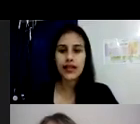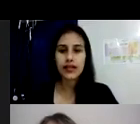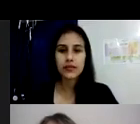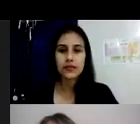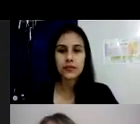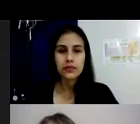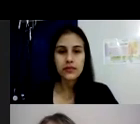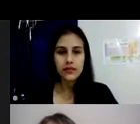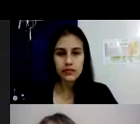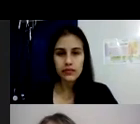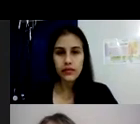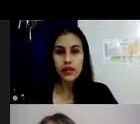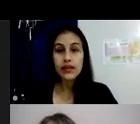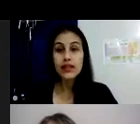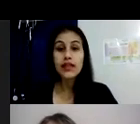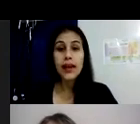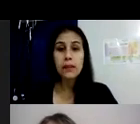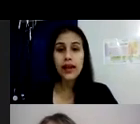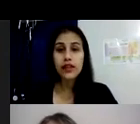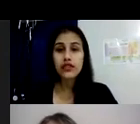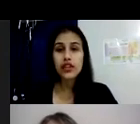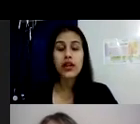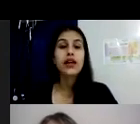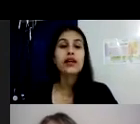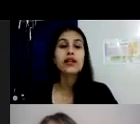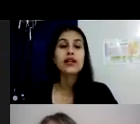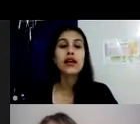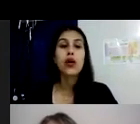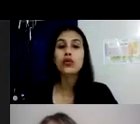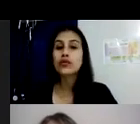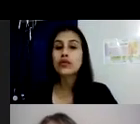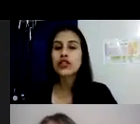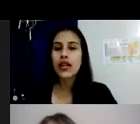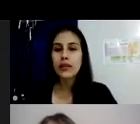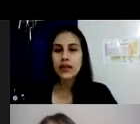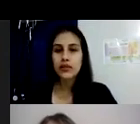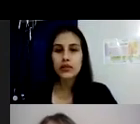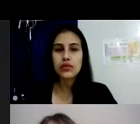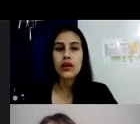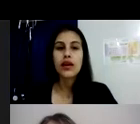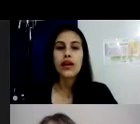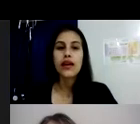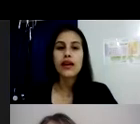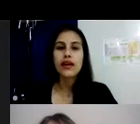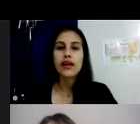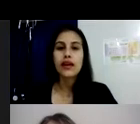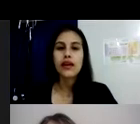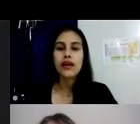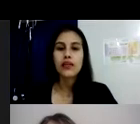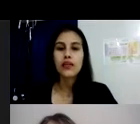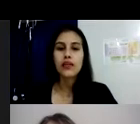essas quedas. E ter em mente que alguns medicamentos